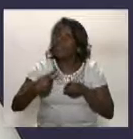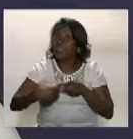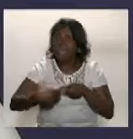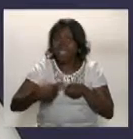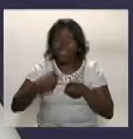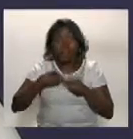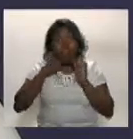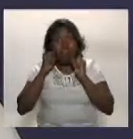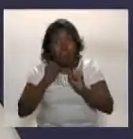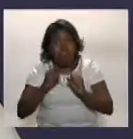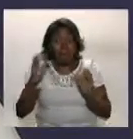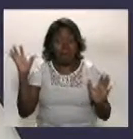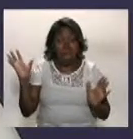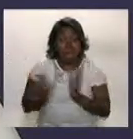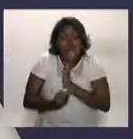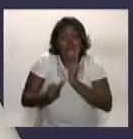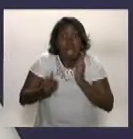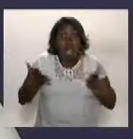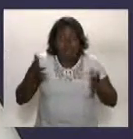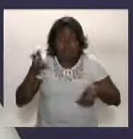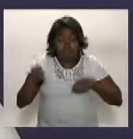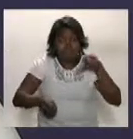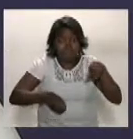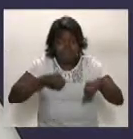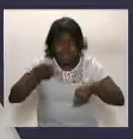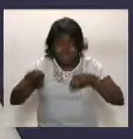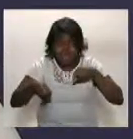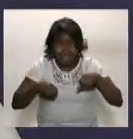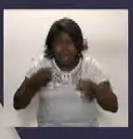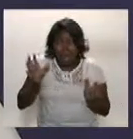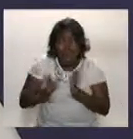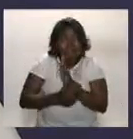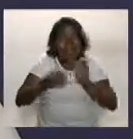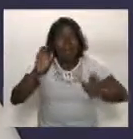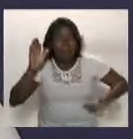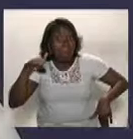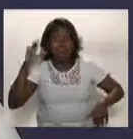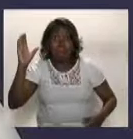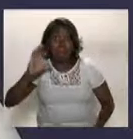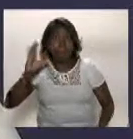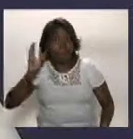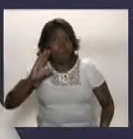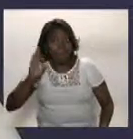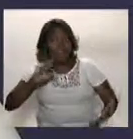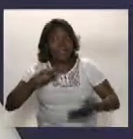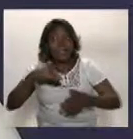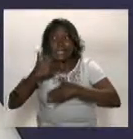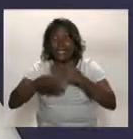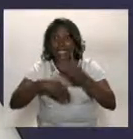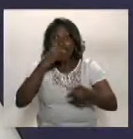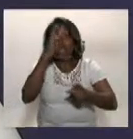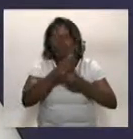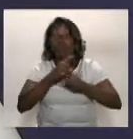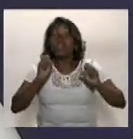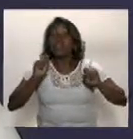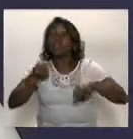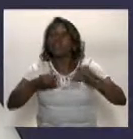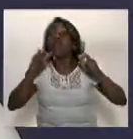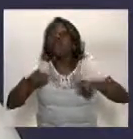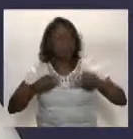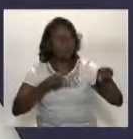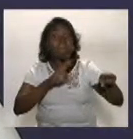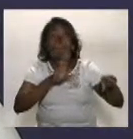me permitir dar uma sugestão. A vítima que teve a sua bicicleta furtada ou roubada, quanto mais detalhe